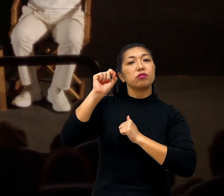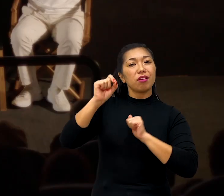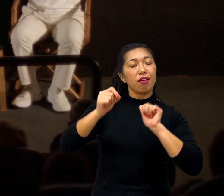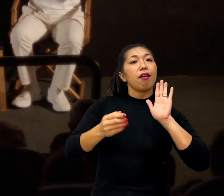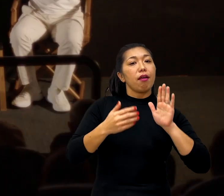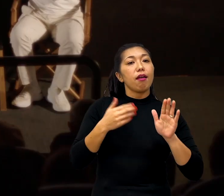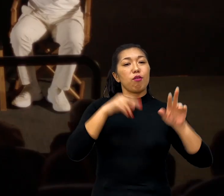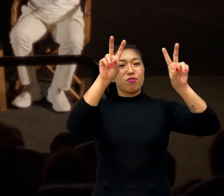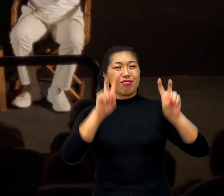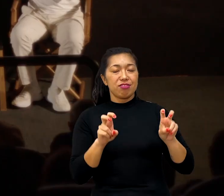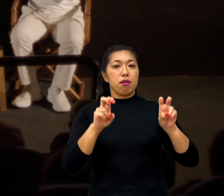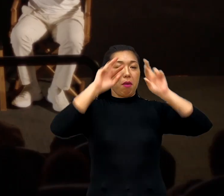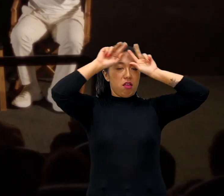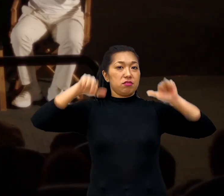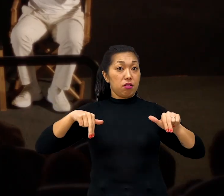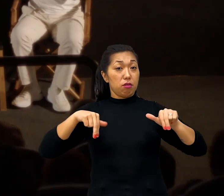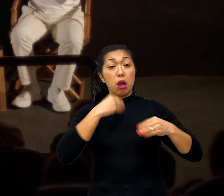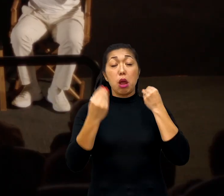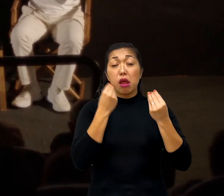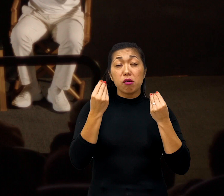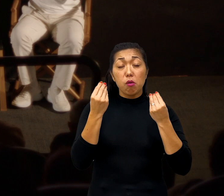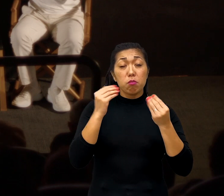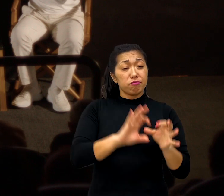Então, não tem como elas democratizar o meio ambiente.